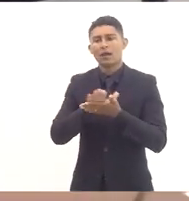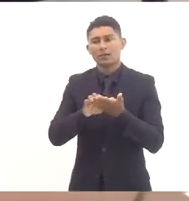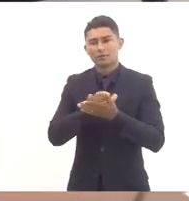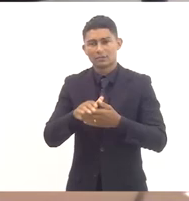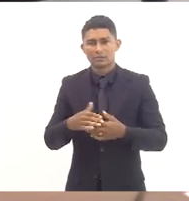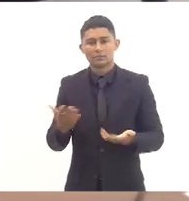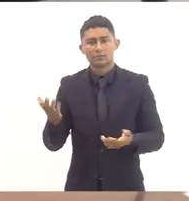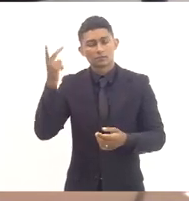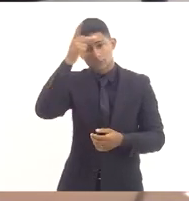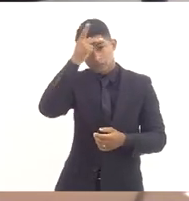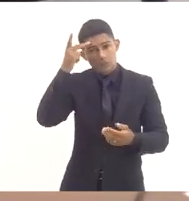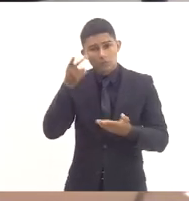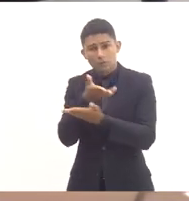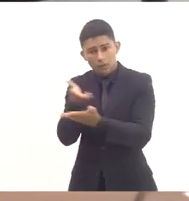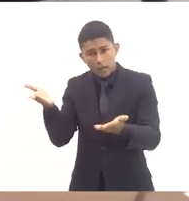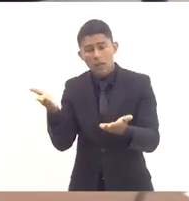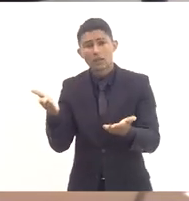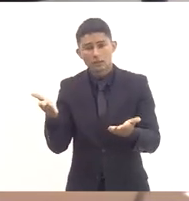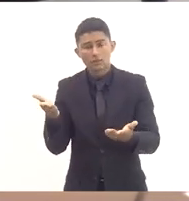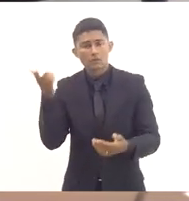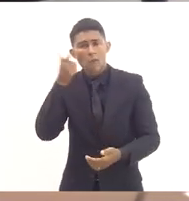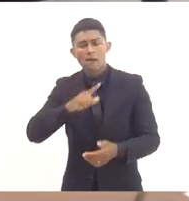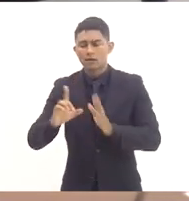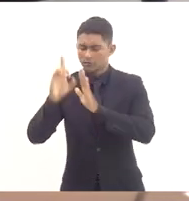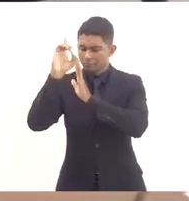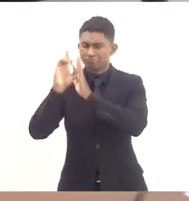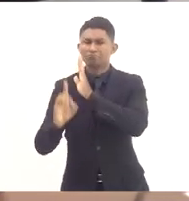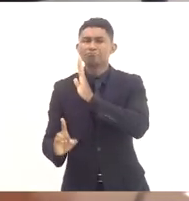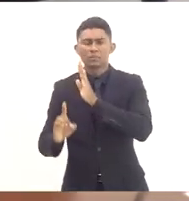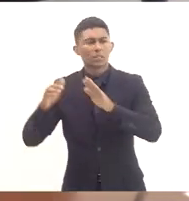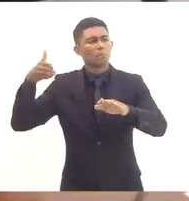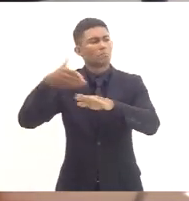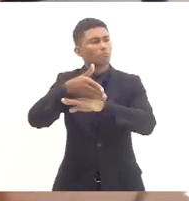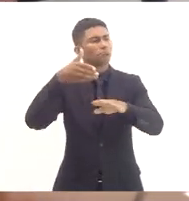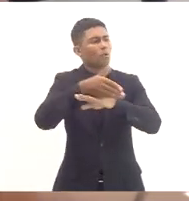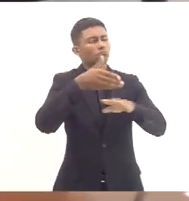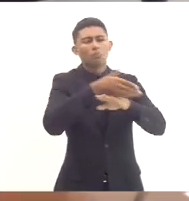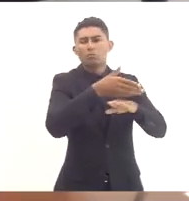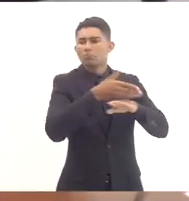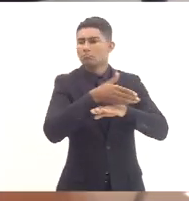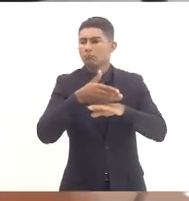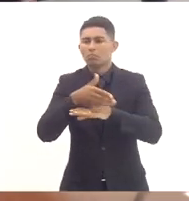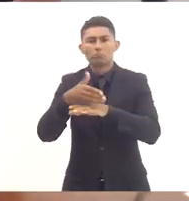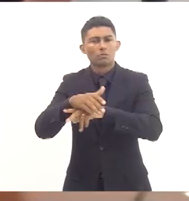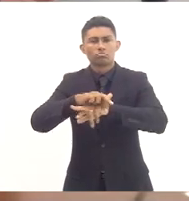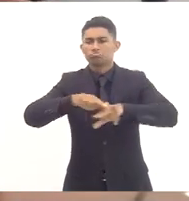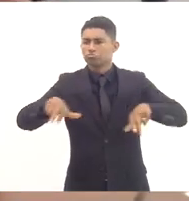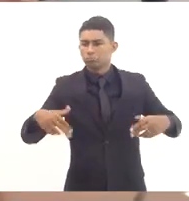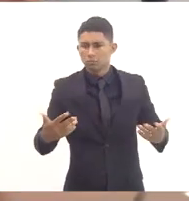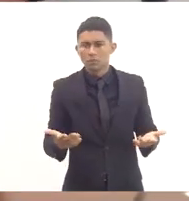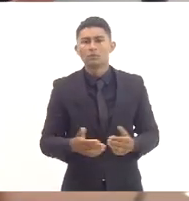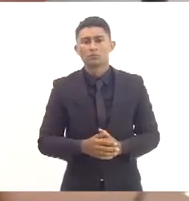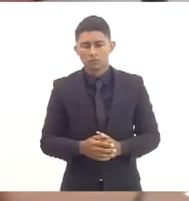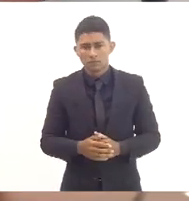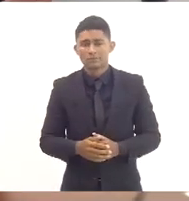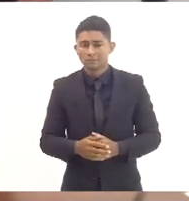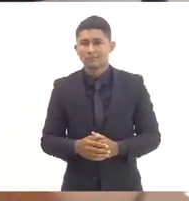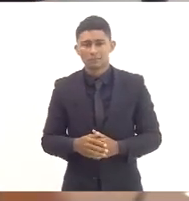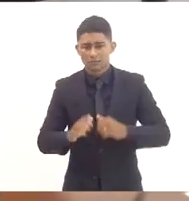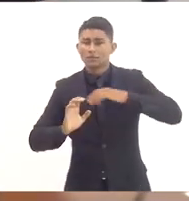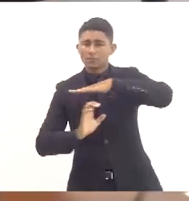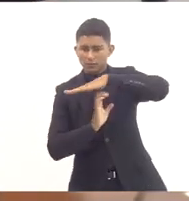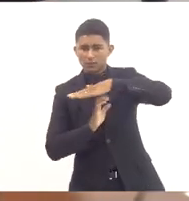pelo seu espaço e participar ativamente seja ela de forma a defender